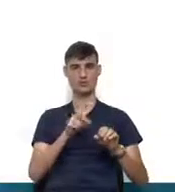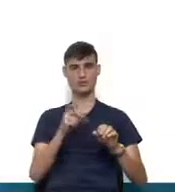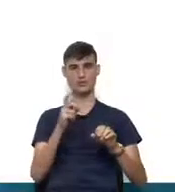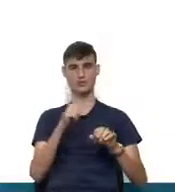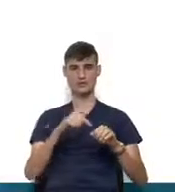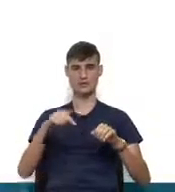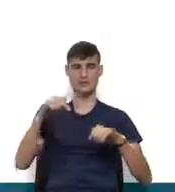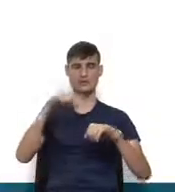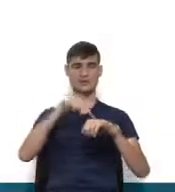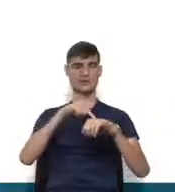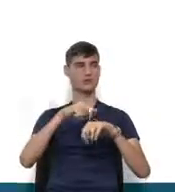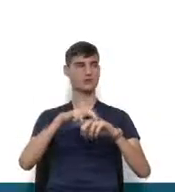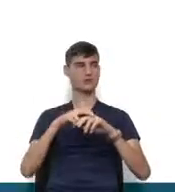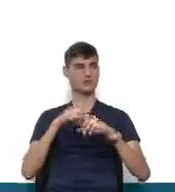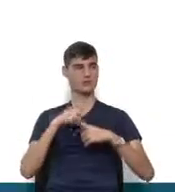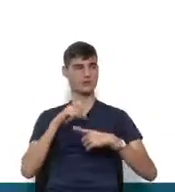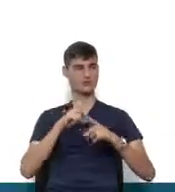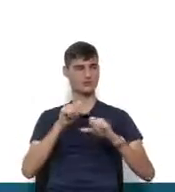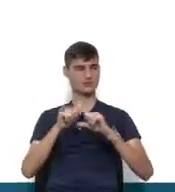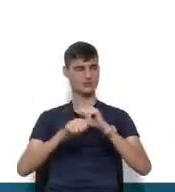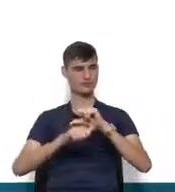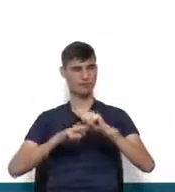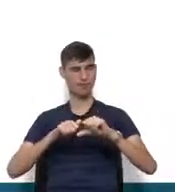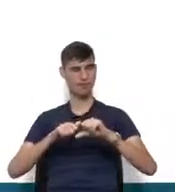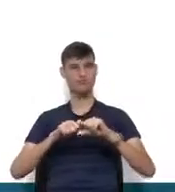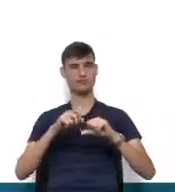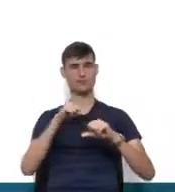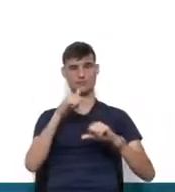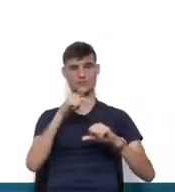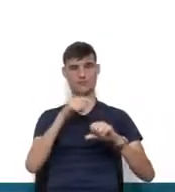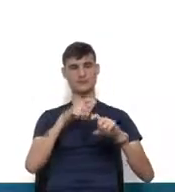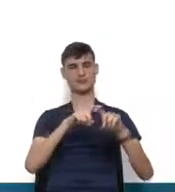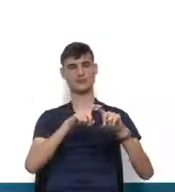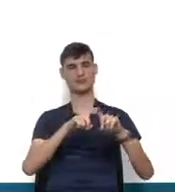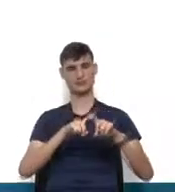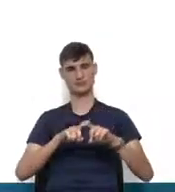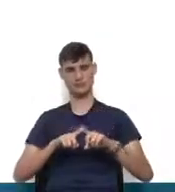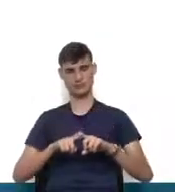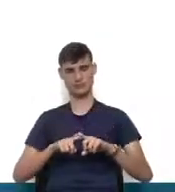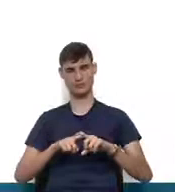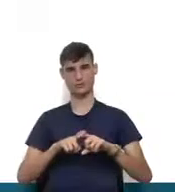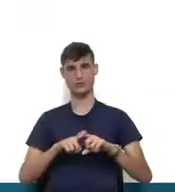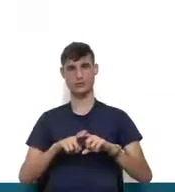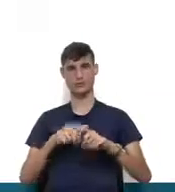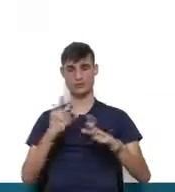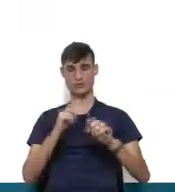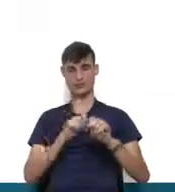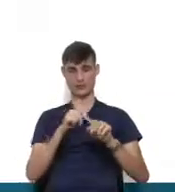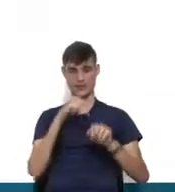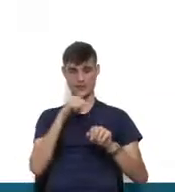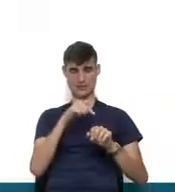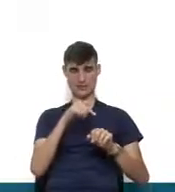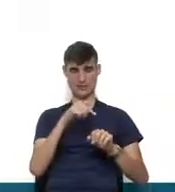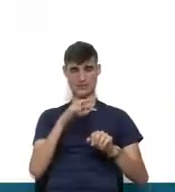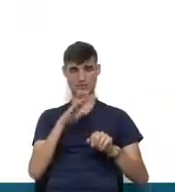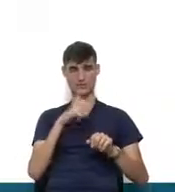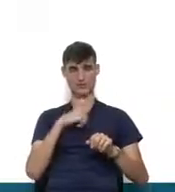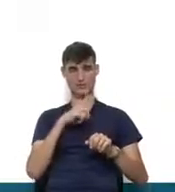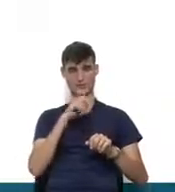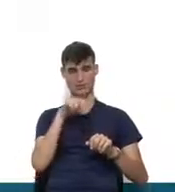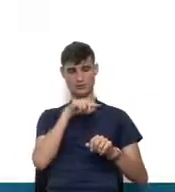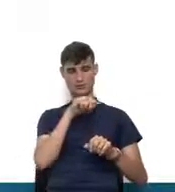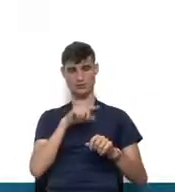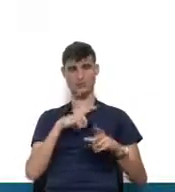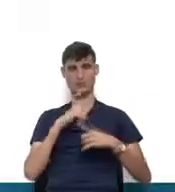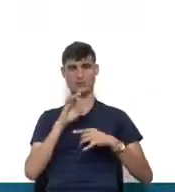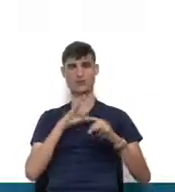7 fatorial vai passar multiplicando, tá? Nossa desigualdade. Quando eu faço esse 7 fatorial, multiplico por